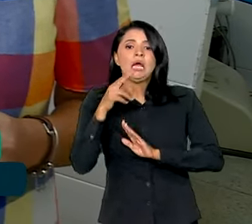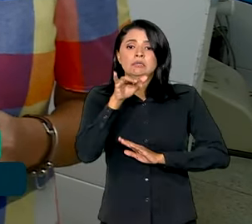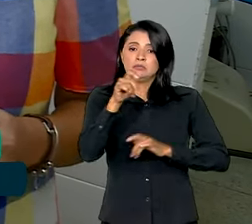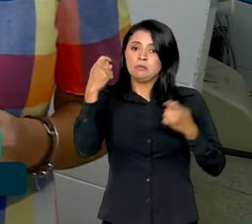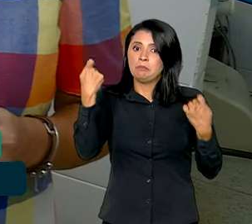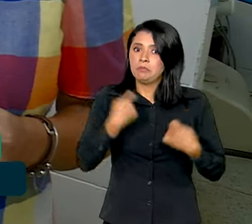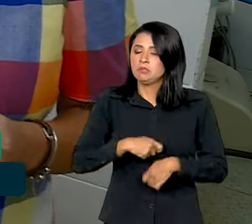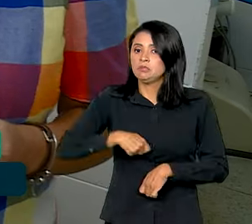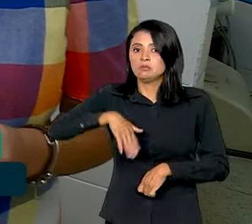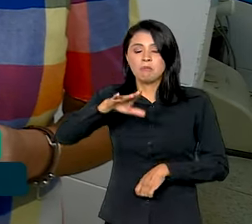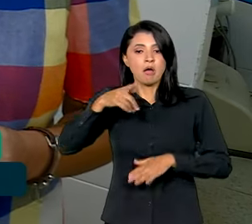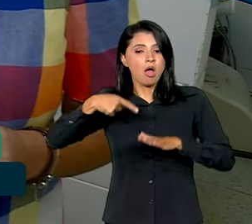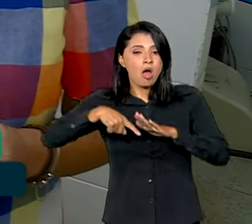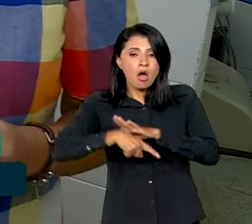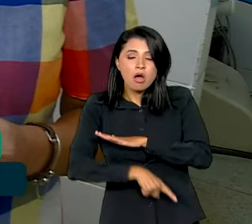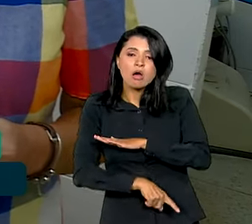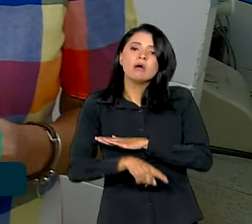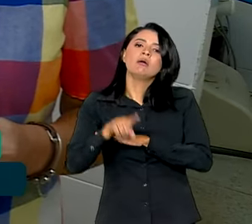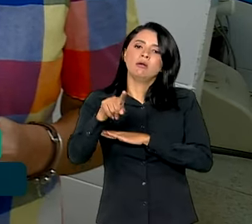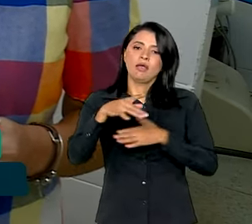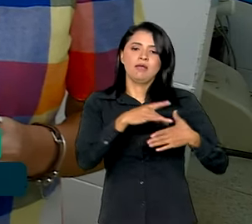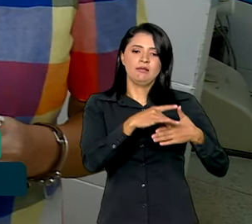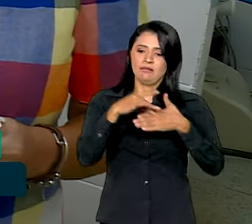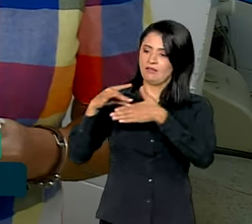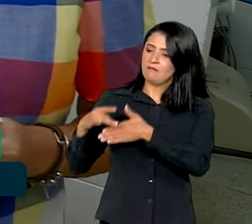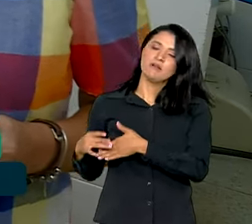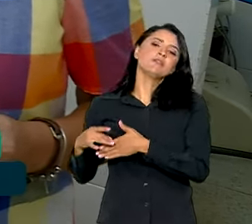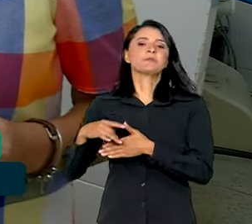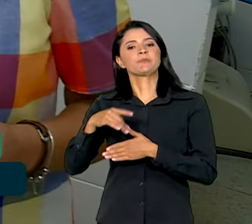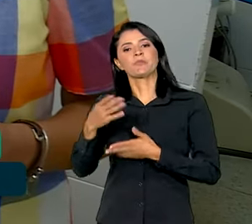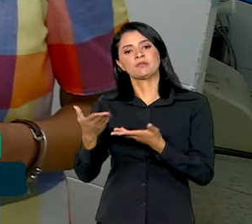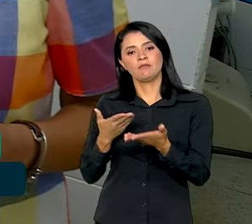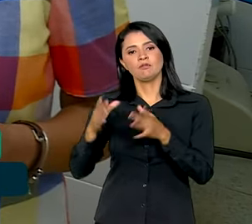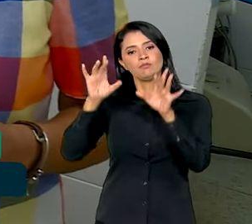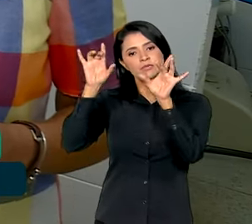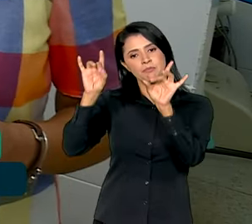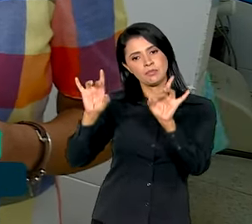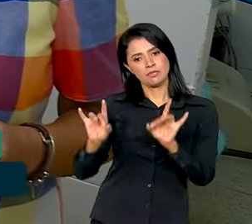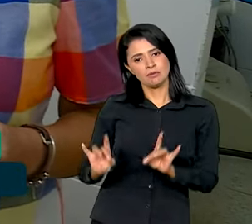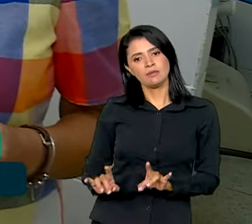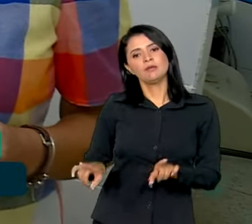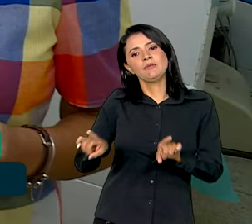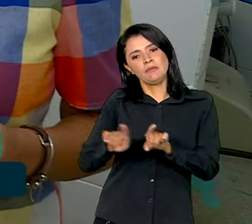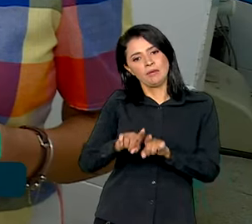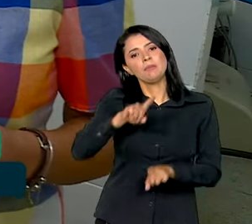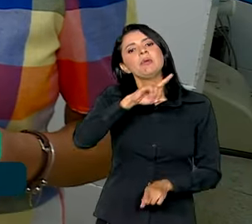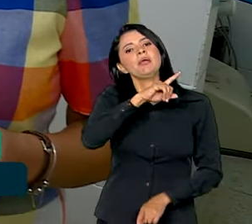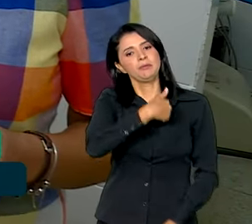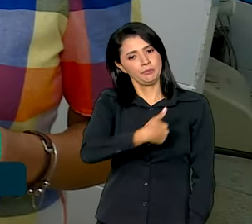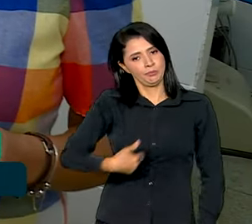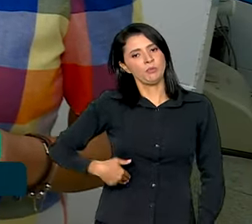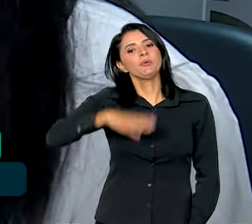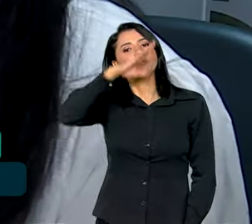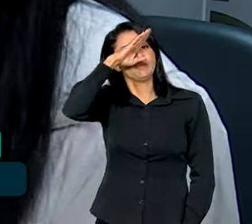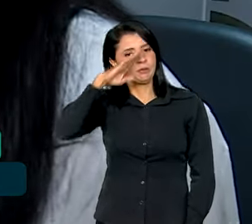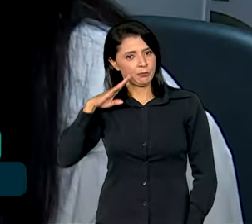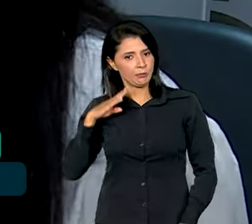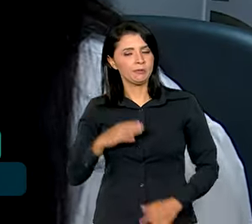de um atendimento mais complexo, ele é encaminhado para o serviço especializado, também público e